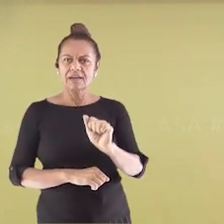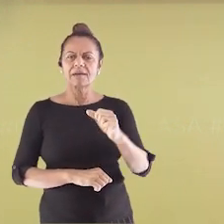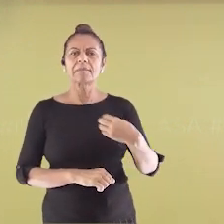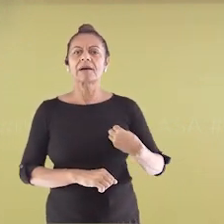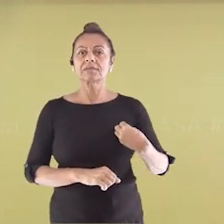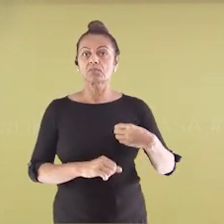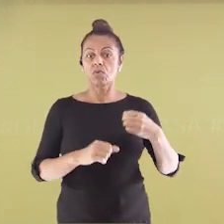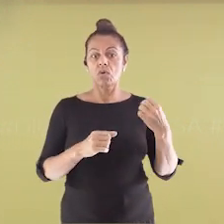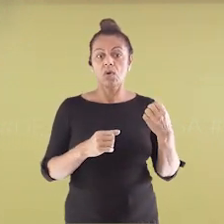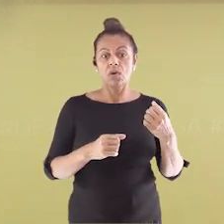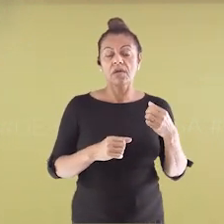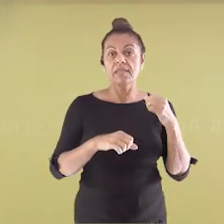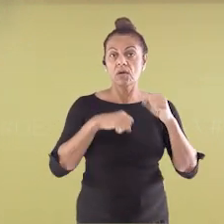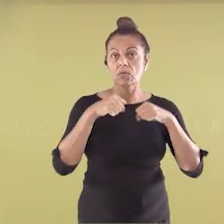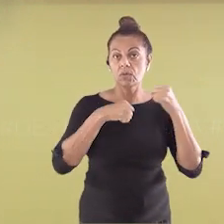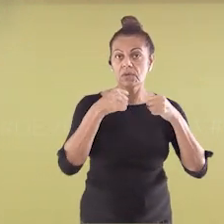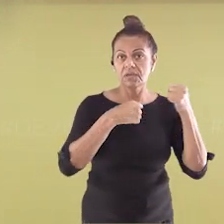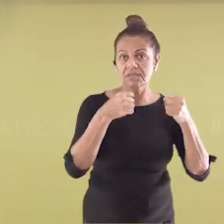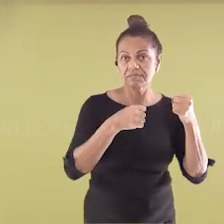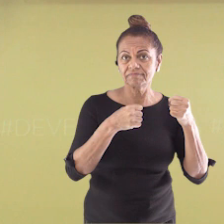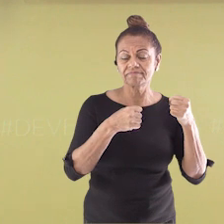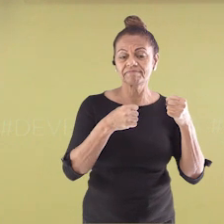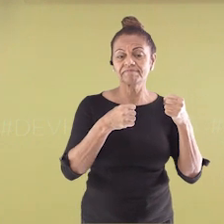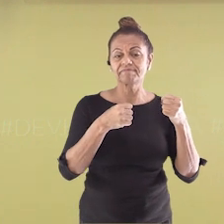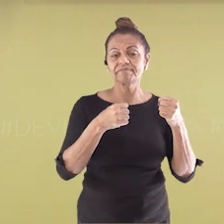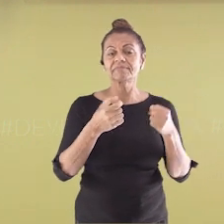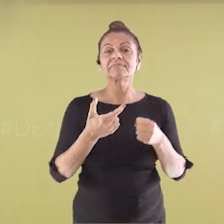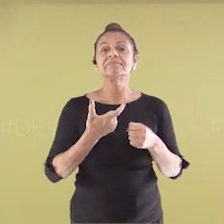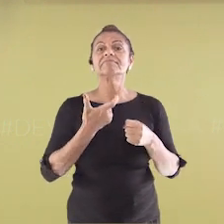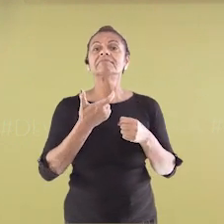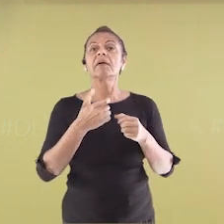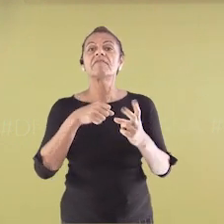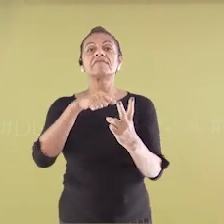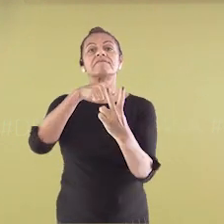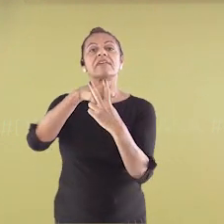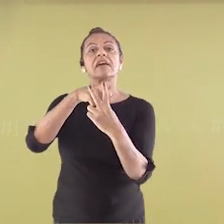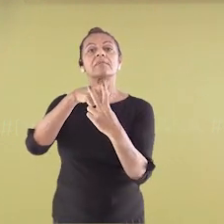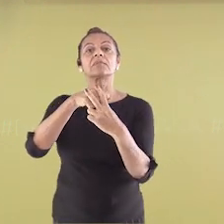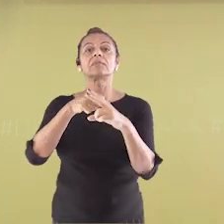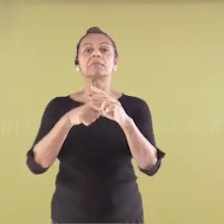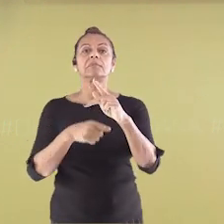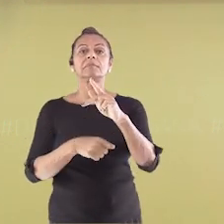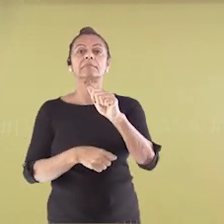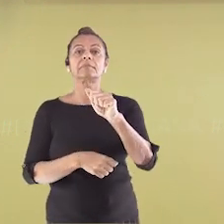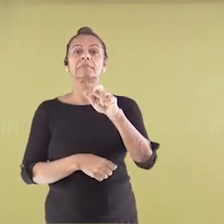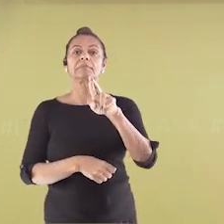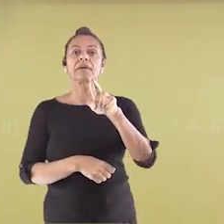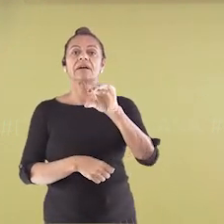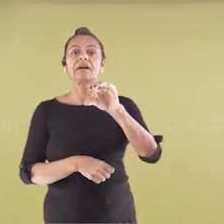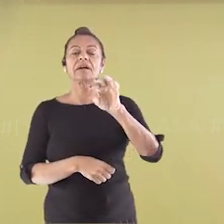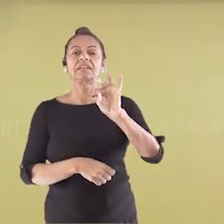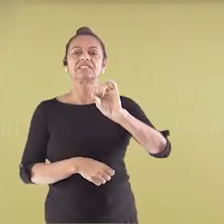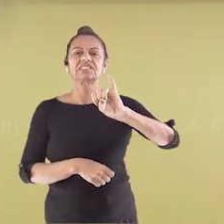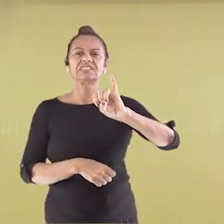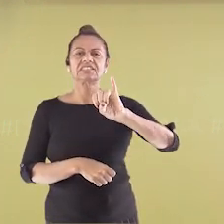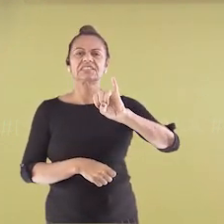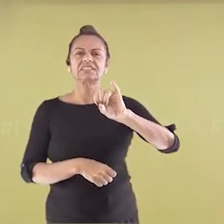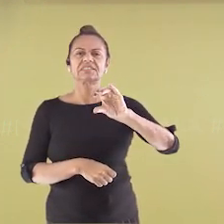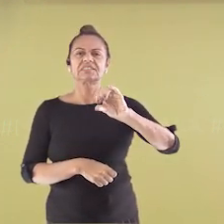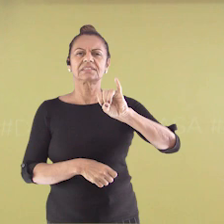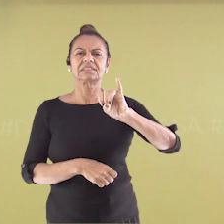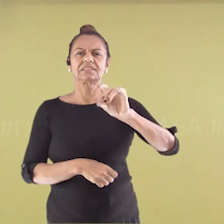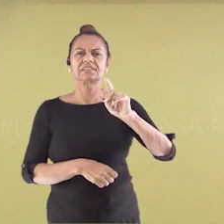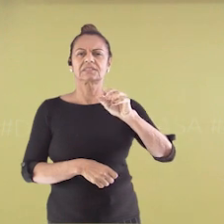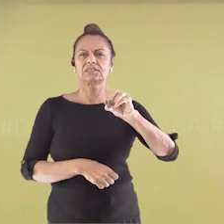e realizar uma pergunta para ele. Vamos ver no exemplo. Olhem só. Luana participou da corrida. Qual é o verbo dessa